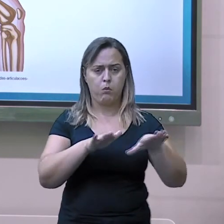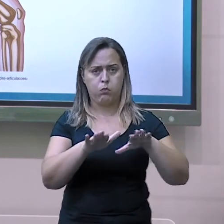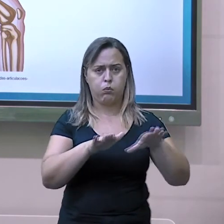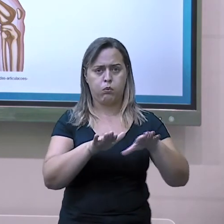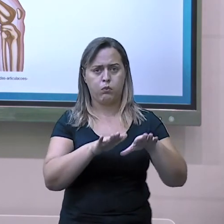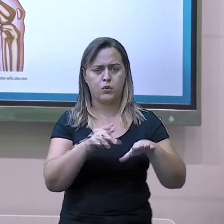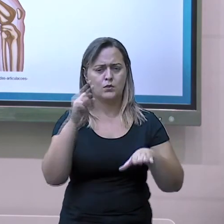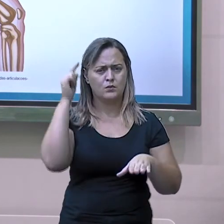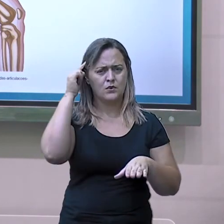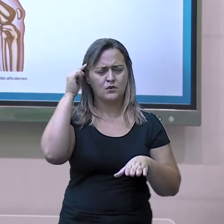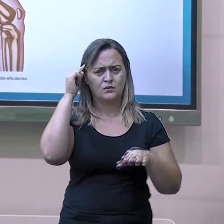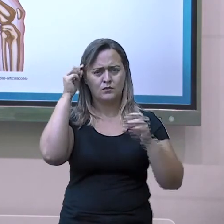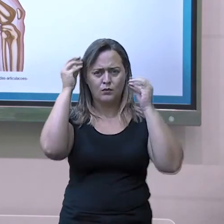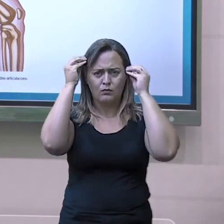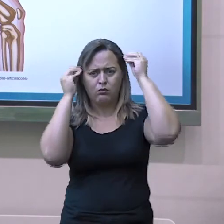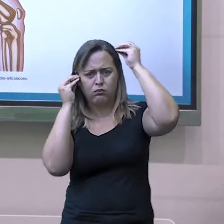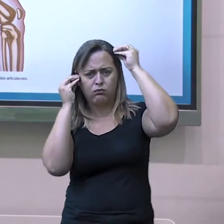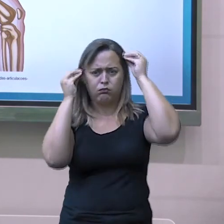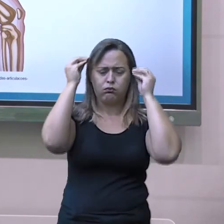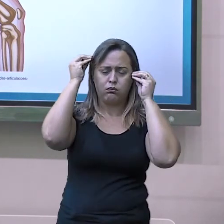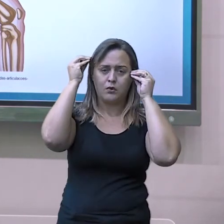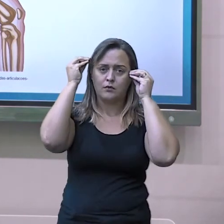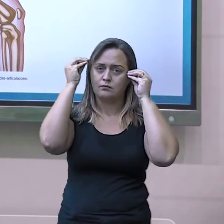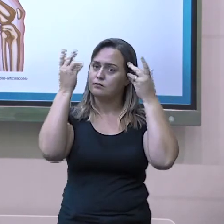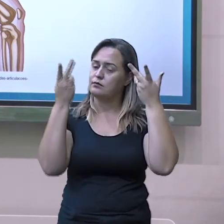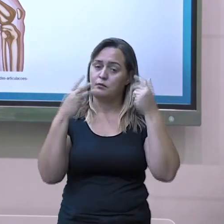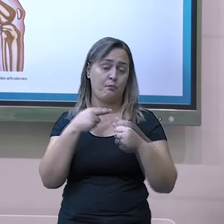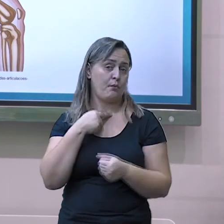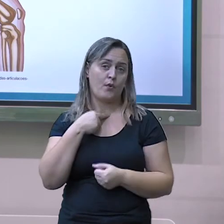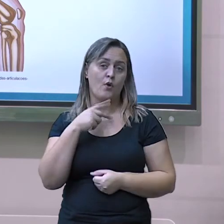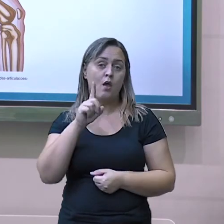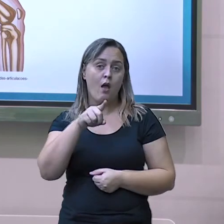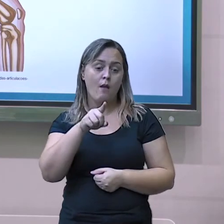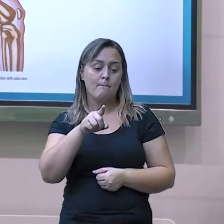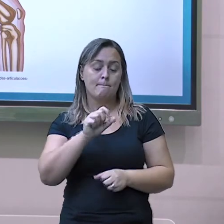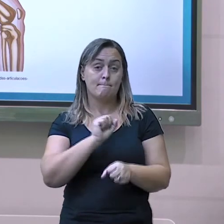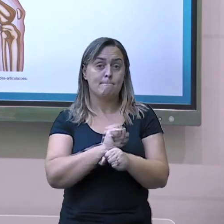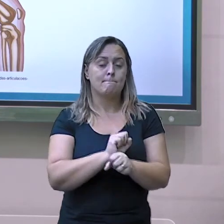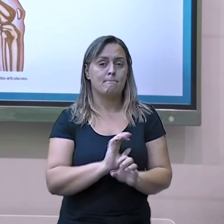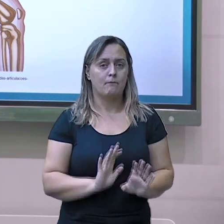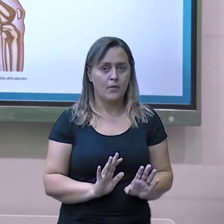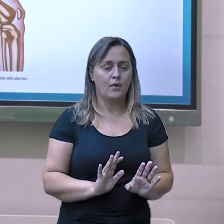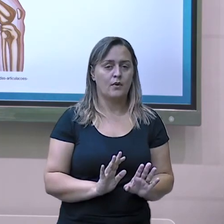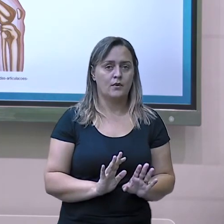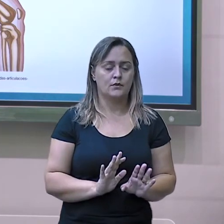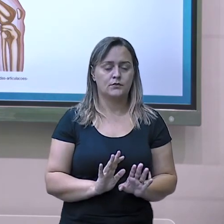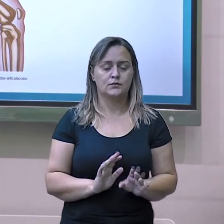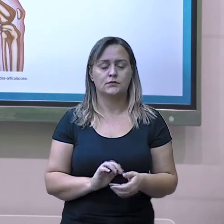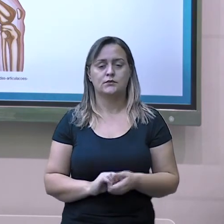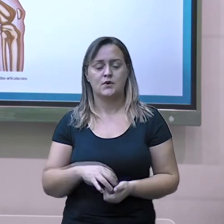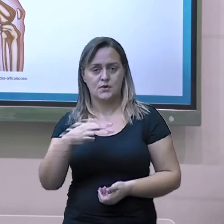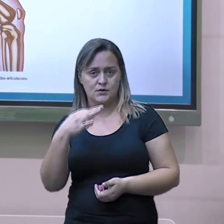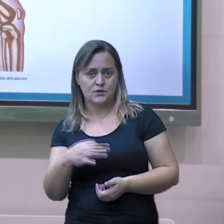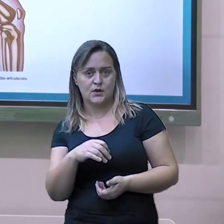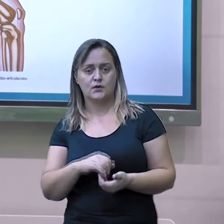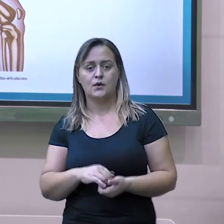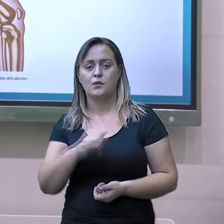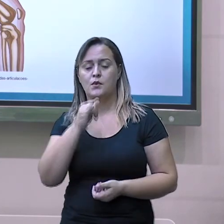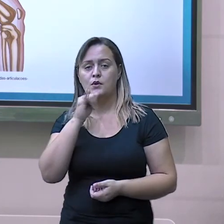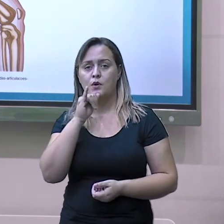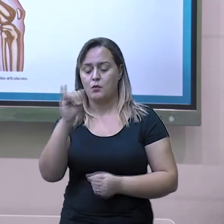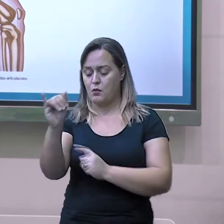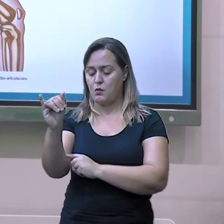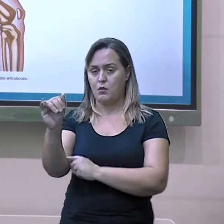osso de lá para cá. Não vai. A articulação ela é fixa. O mesmo não acontece, por exemplo, aqui ó, com o